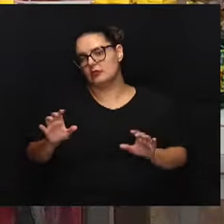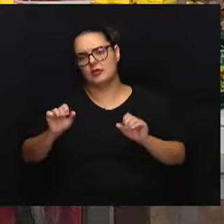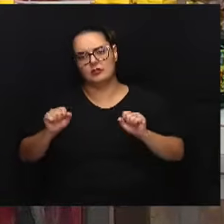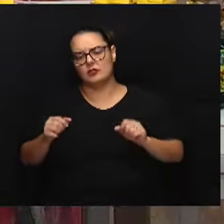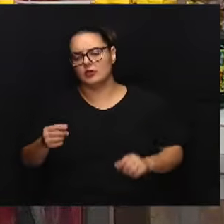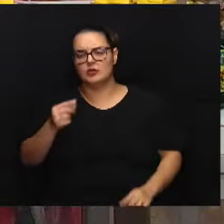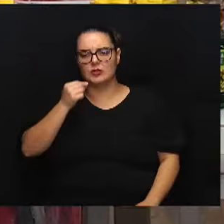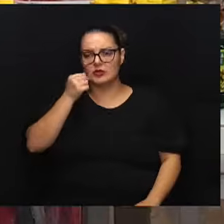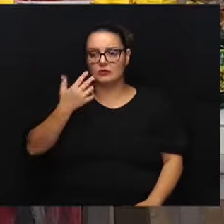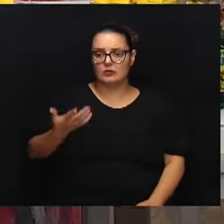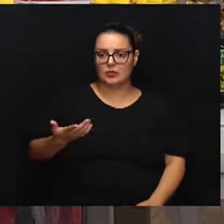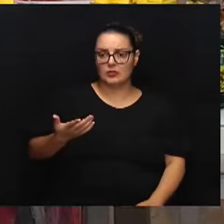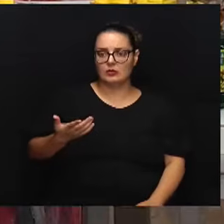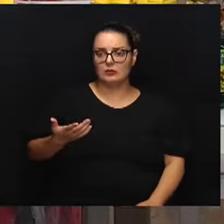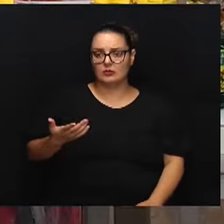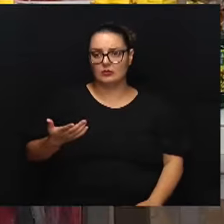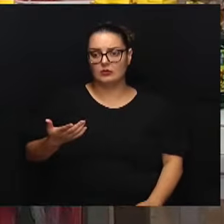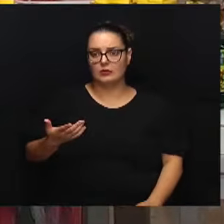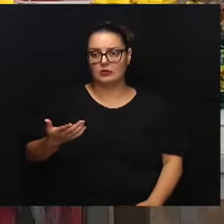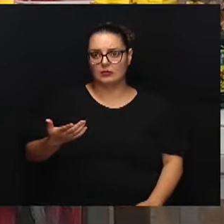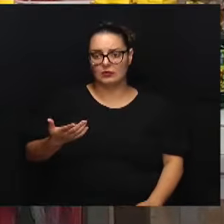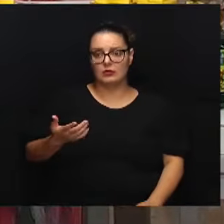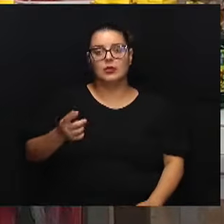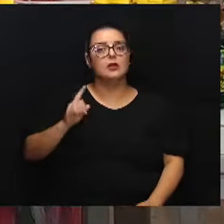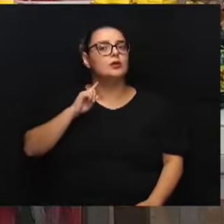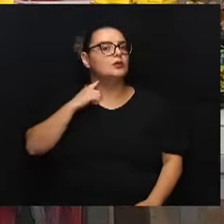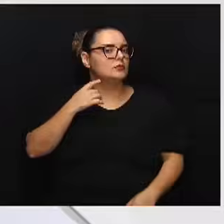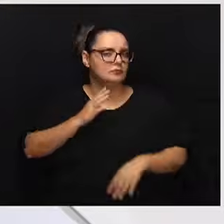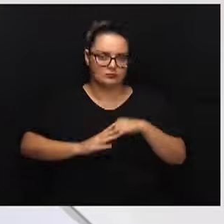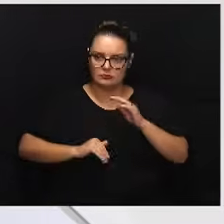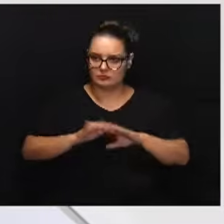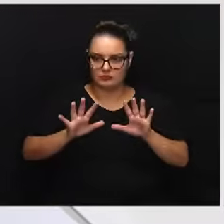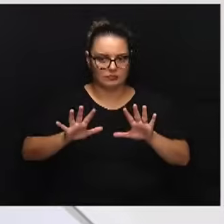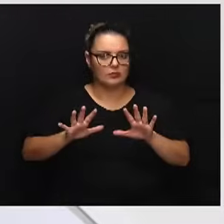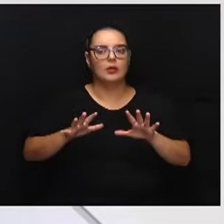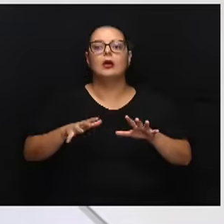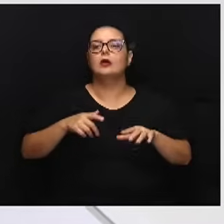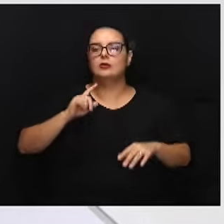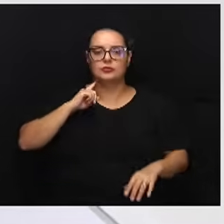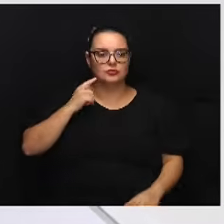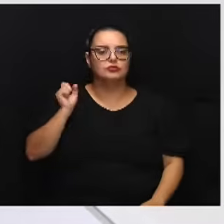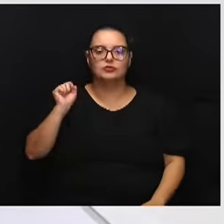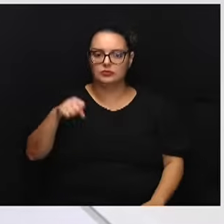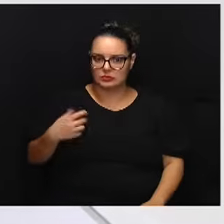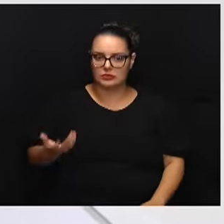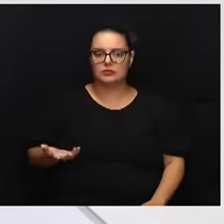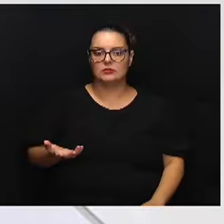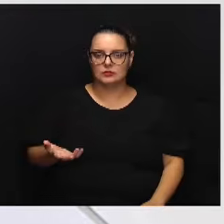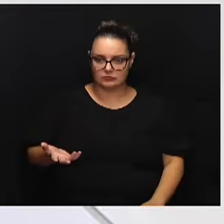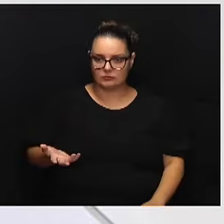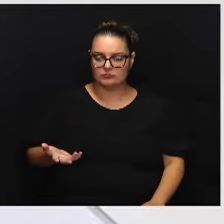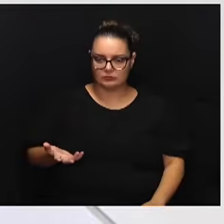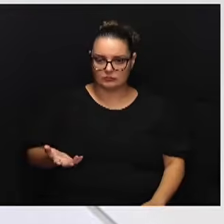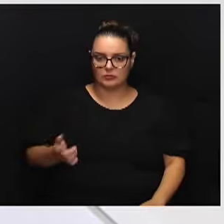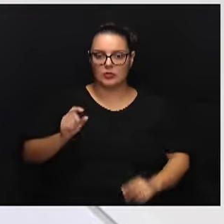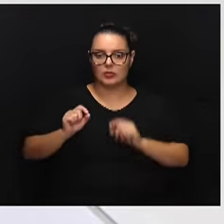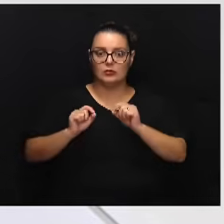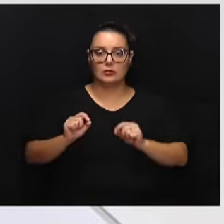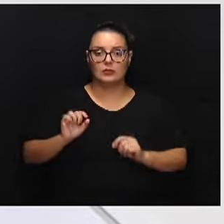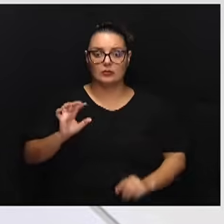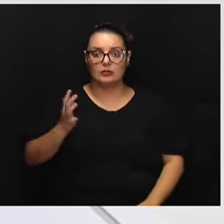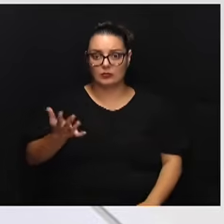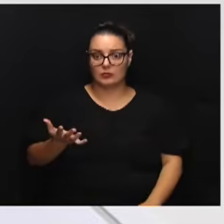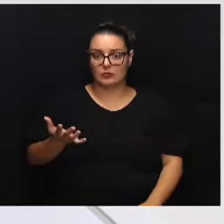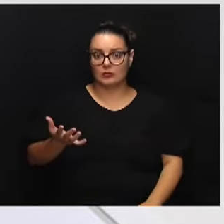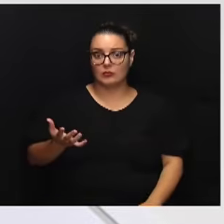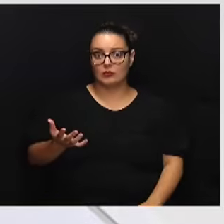também tranquilamente. E, gente, é pra sujar as mãos mesmo, tá? É mão na massa. E vai ser o seguinte, como a gente